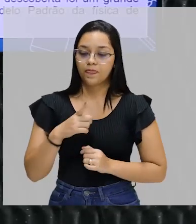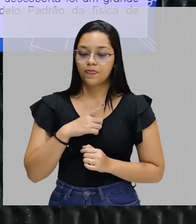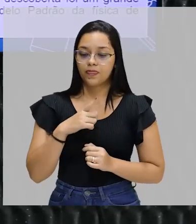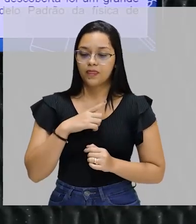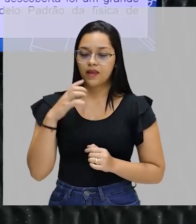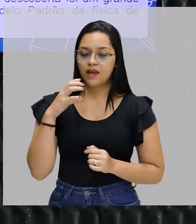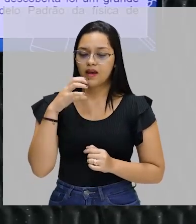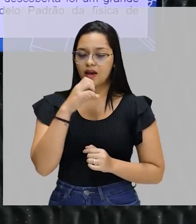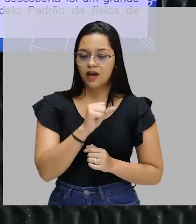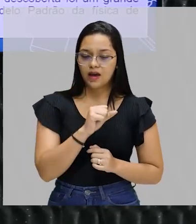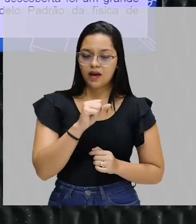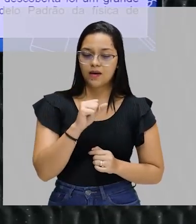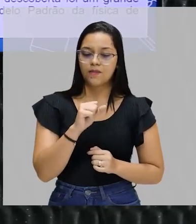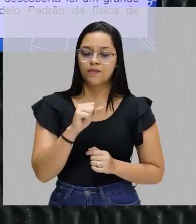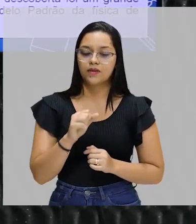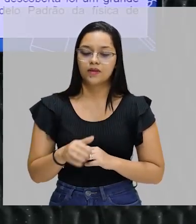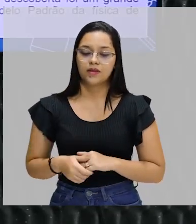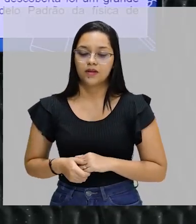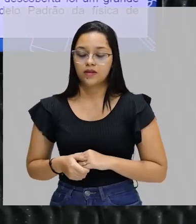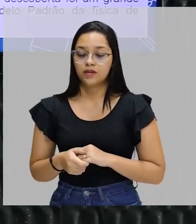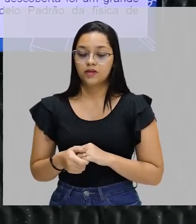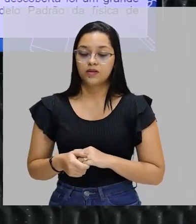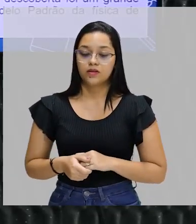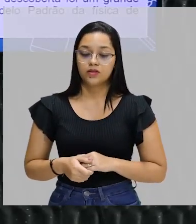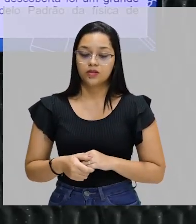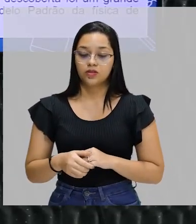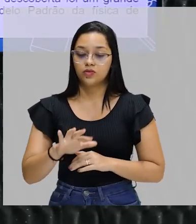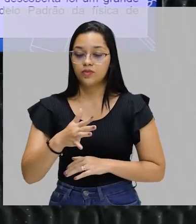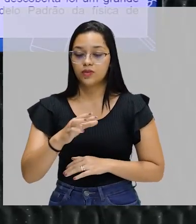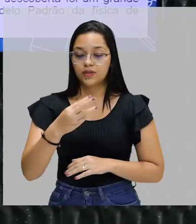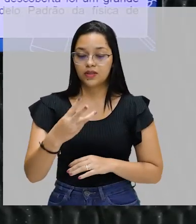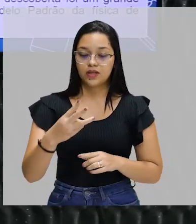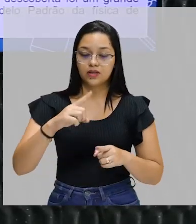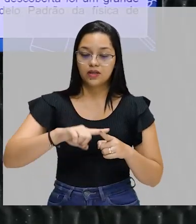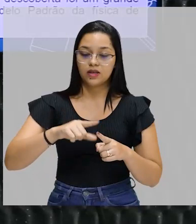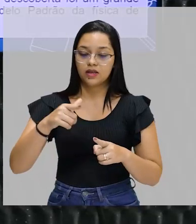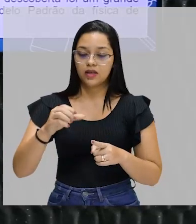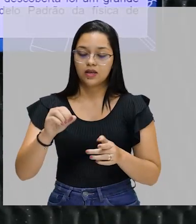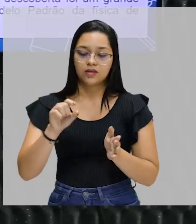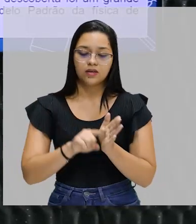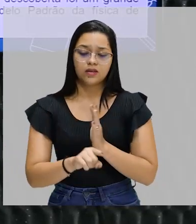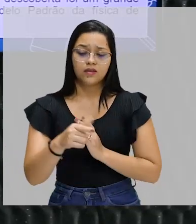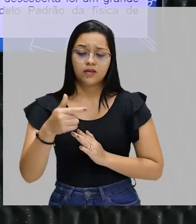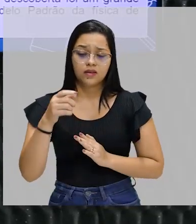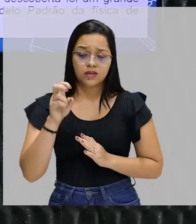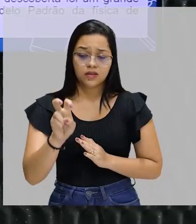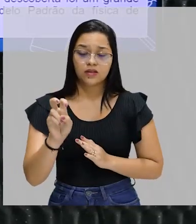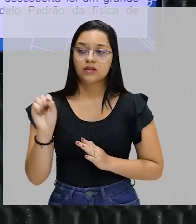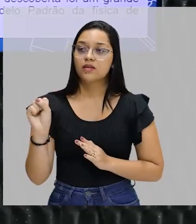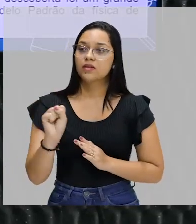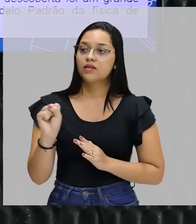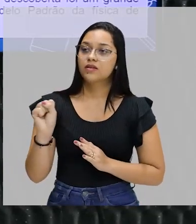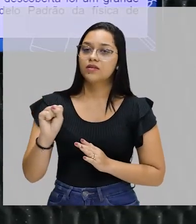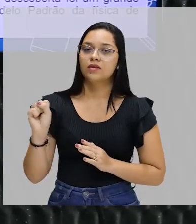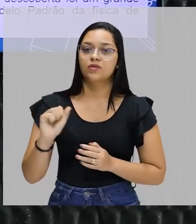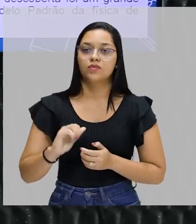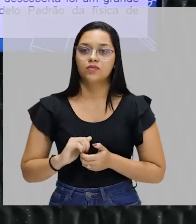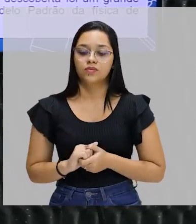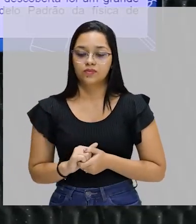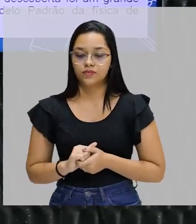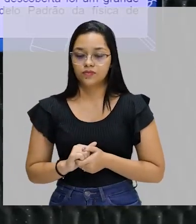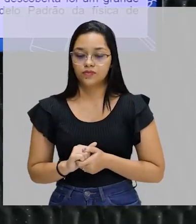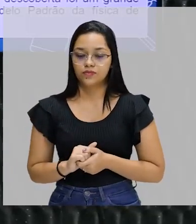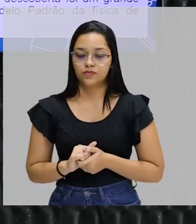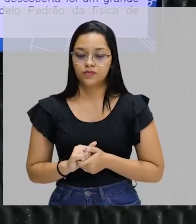três partículas possuem duração muito curta, certo? Com uma meia-vida de cerca de 3 vezes 10